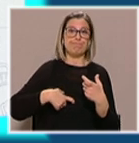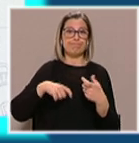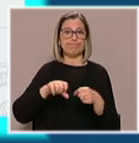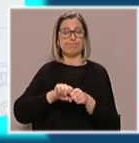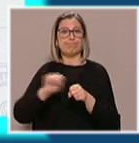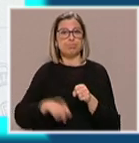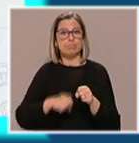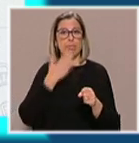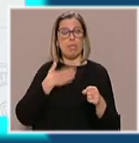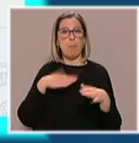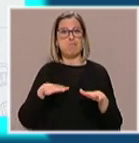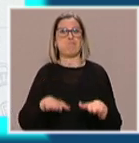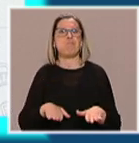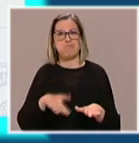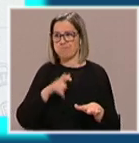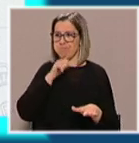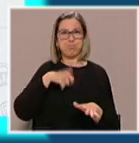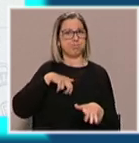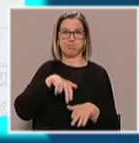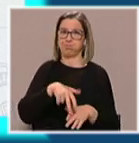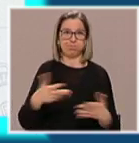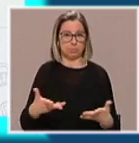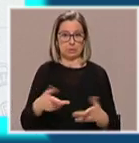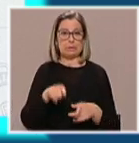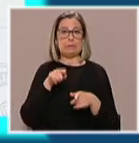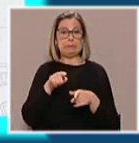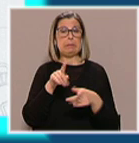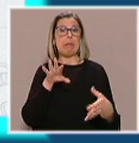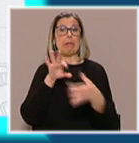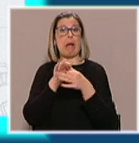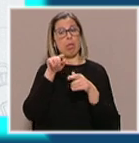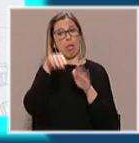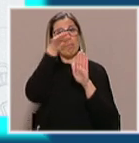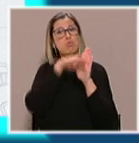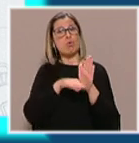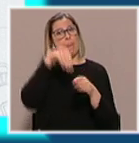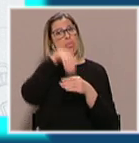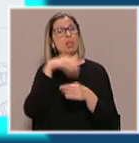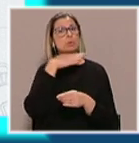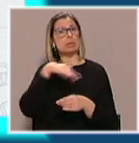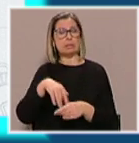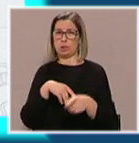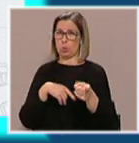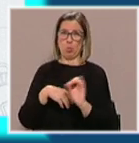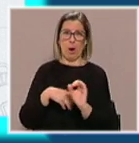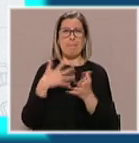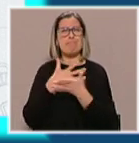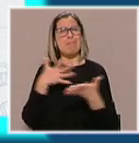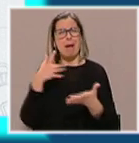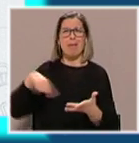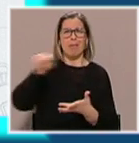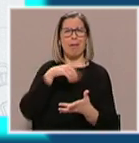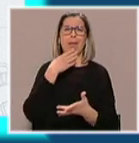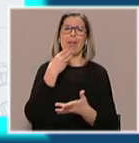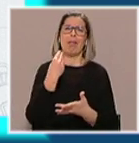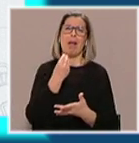aqui com um estudo exaustivo do tipo de paralisias, normalmente todos os alunos, quando se fala nestas situações, são